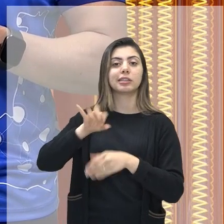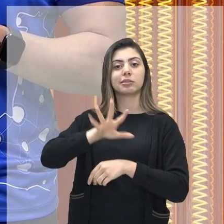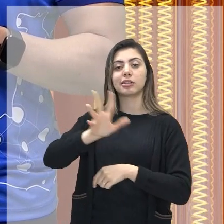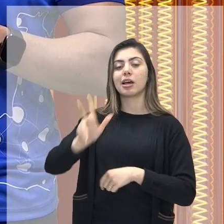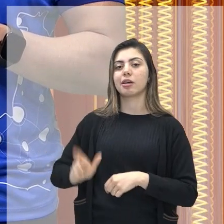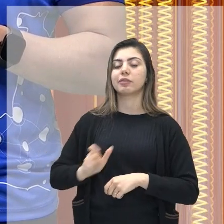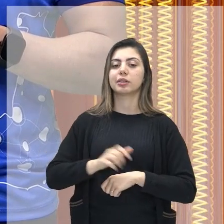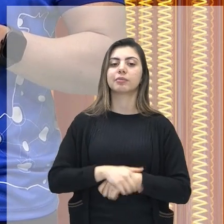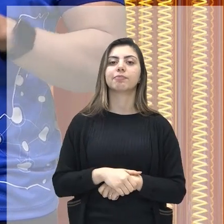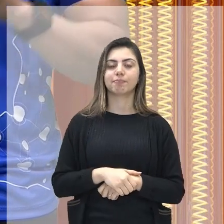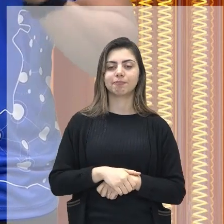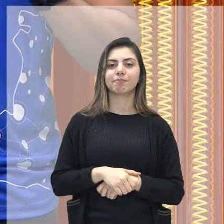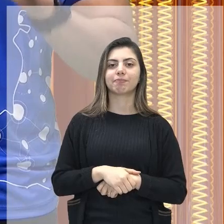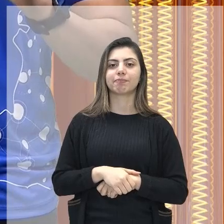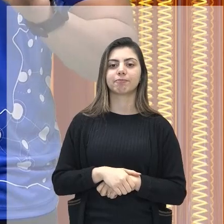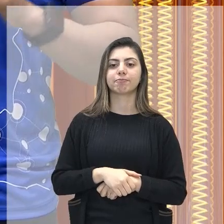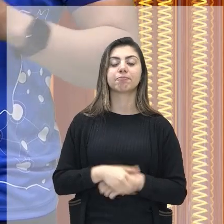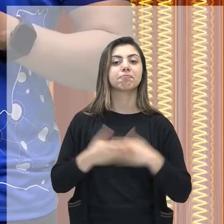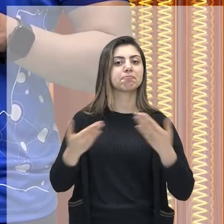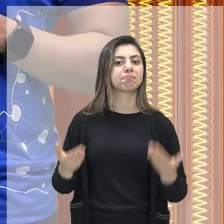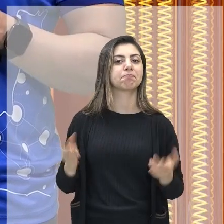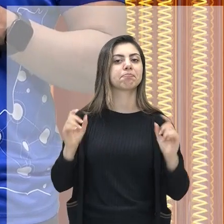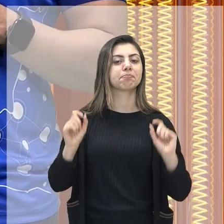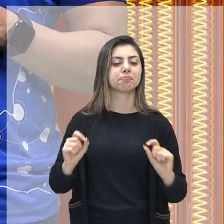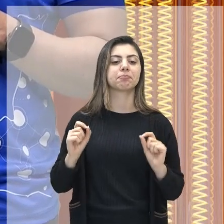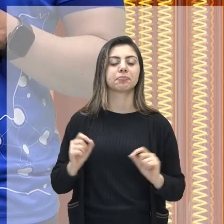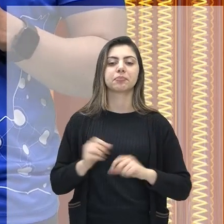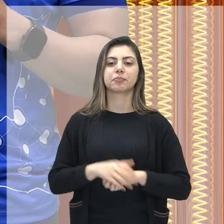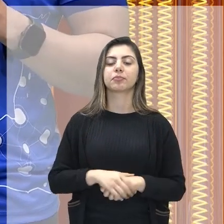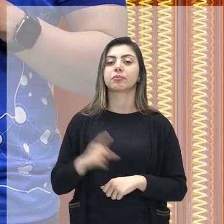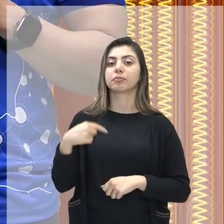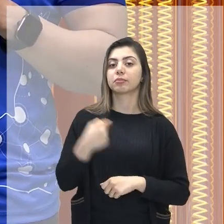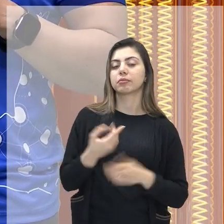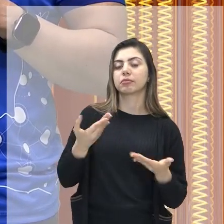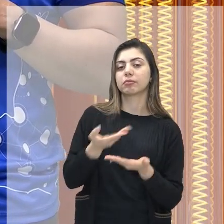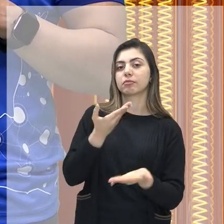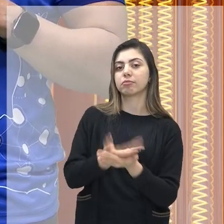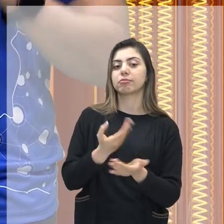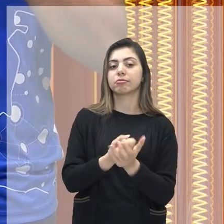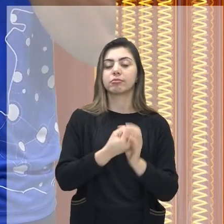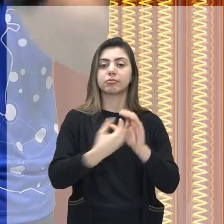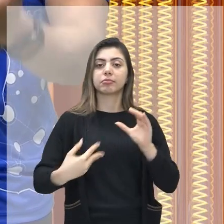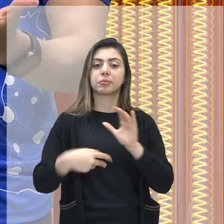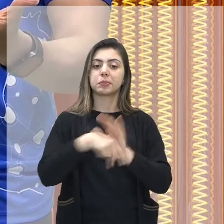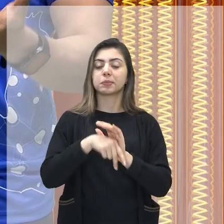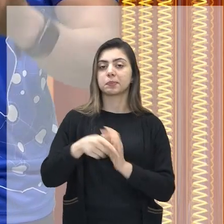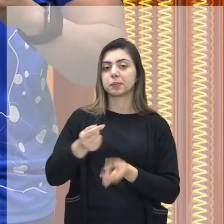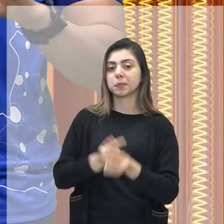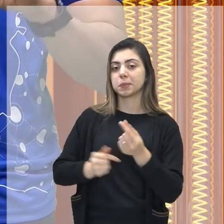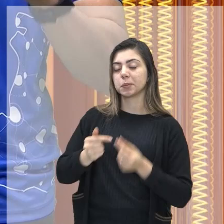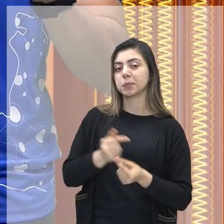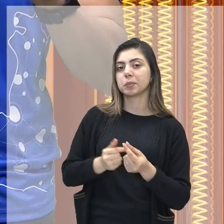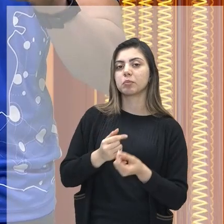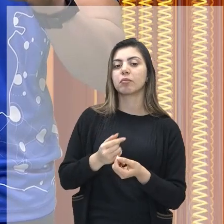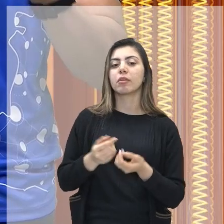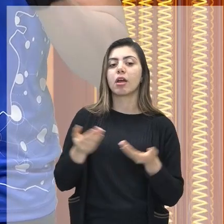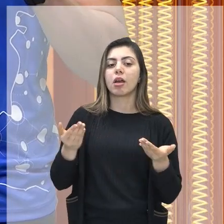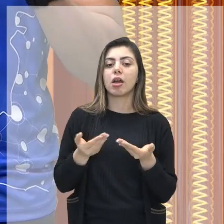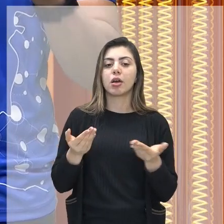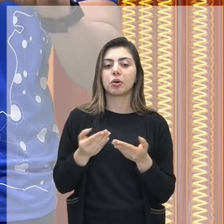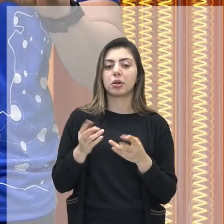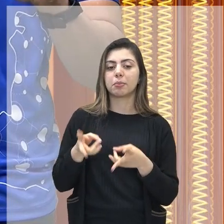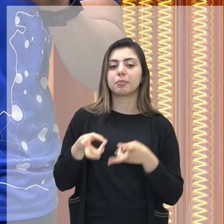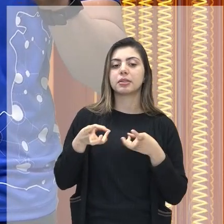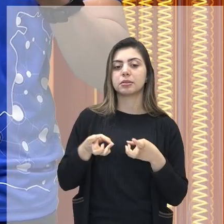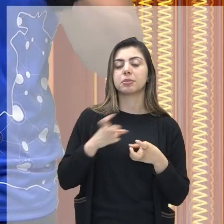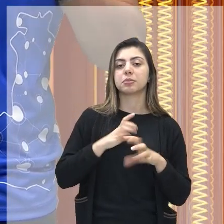continente africano, certo? Bem, a gente vai analisar essas características econômicas, primeiramente, vendo aqui os setores da